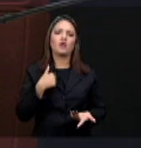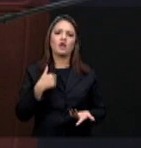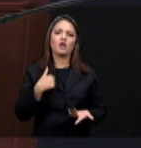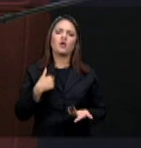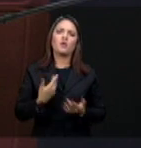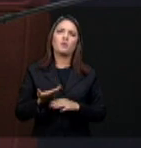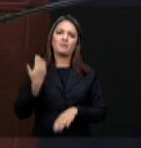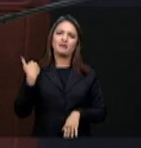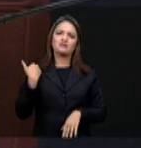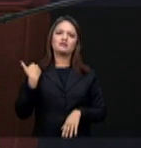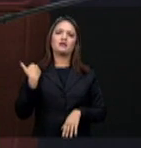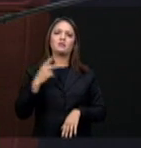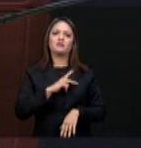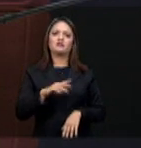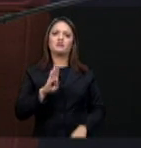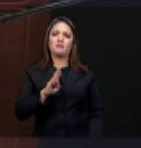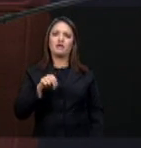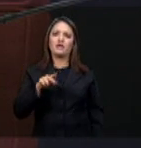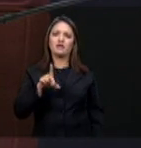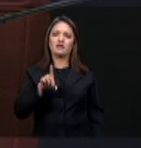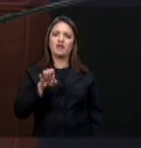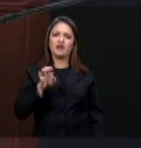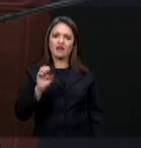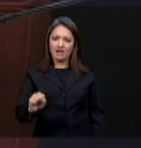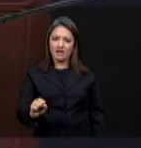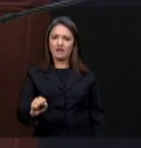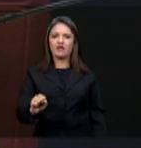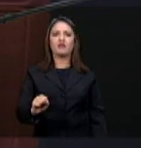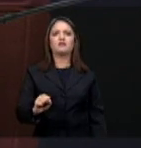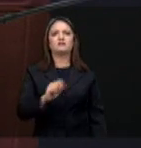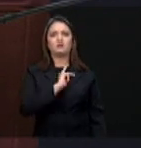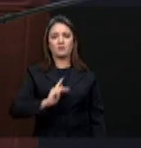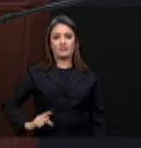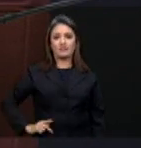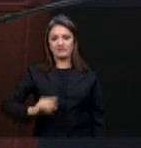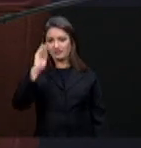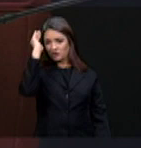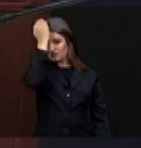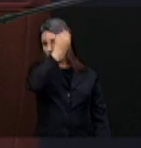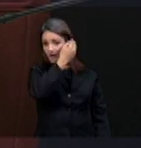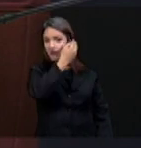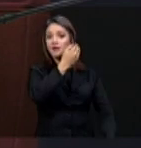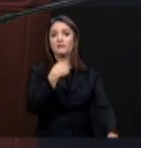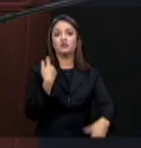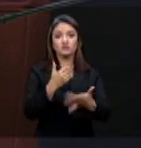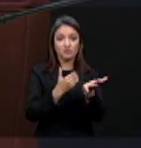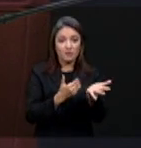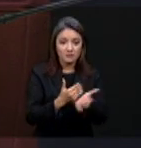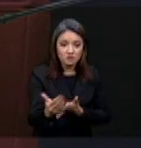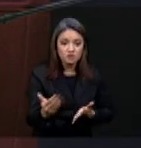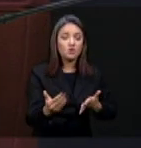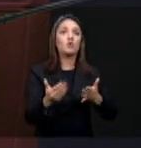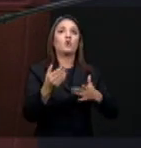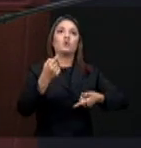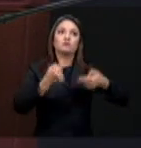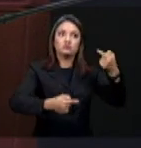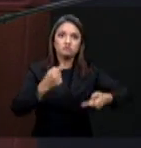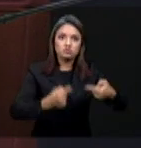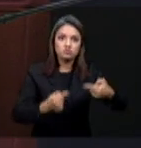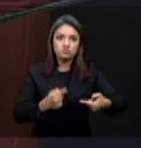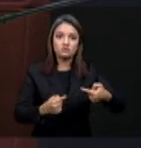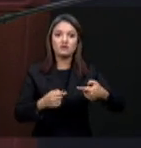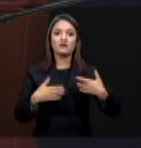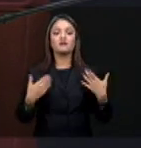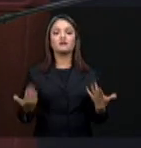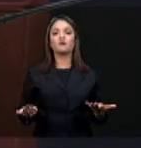à frente do BNDS o governo tema é comprou essa bandeira começou a discussão do marco regulatório fez a primeira medida provisória e